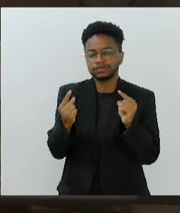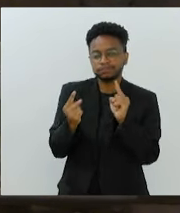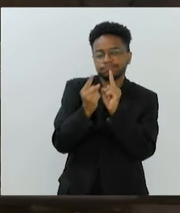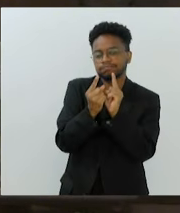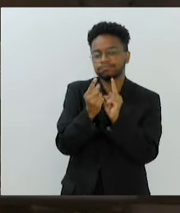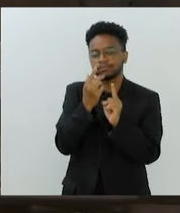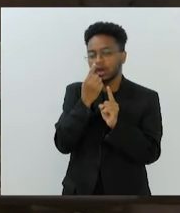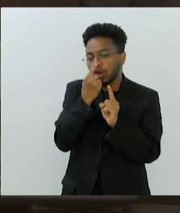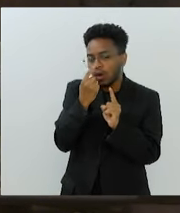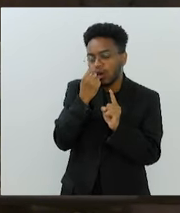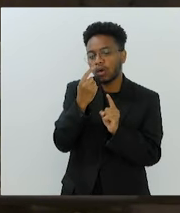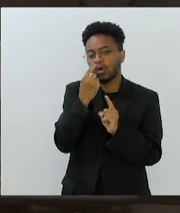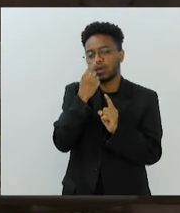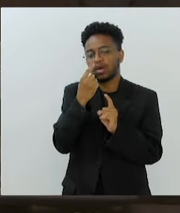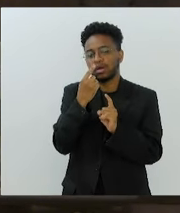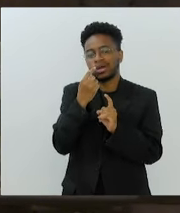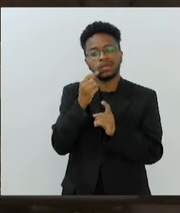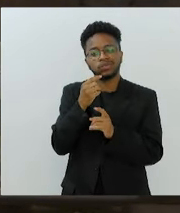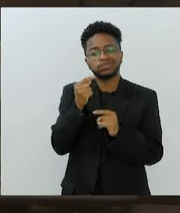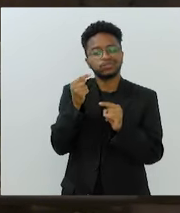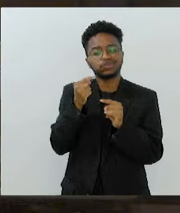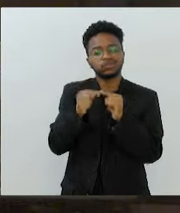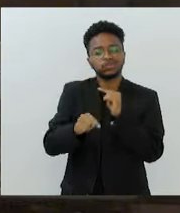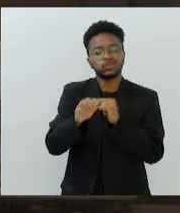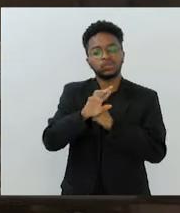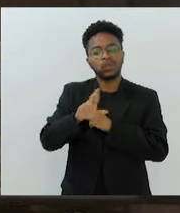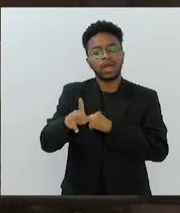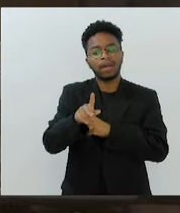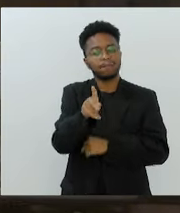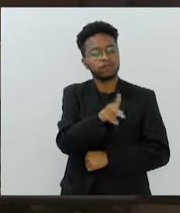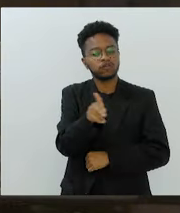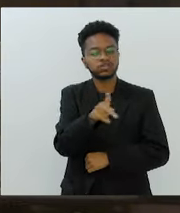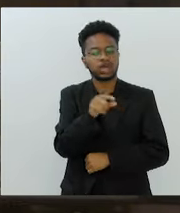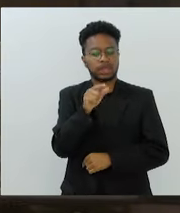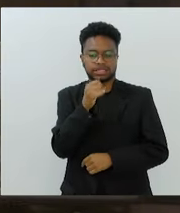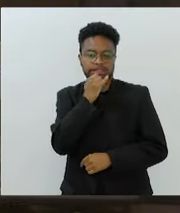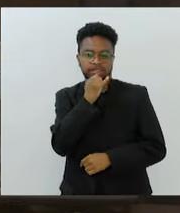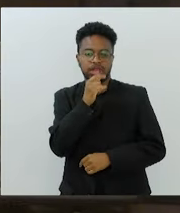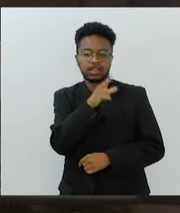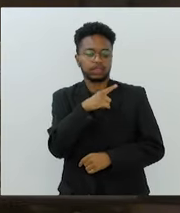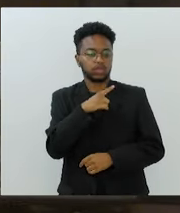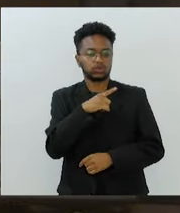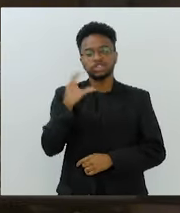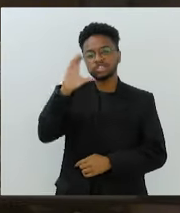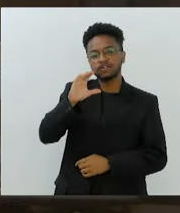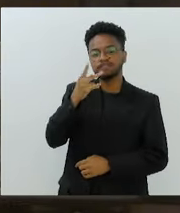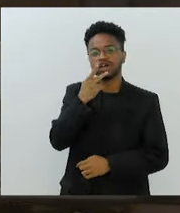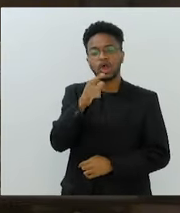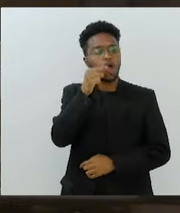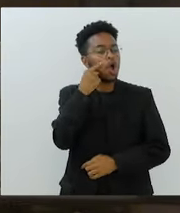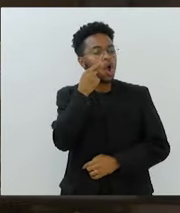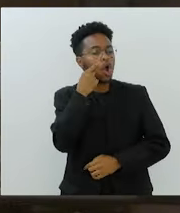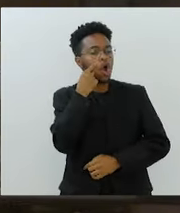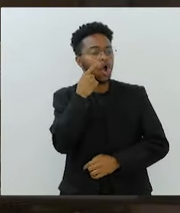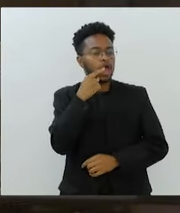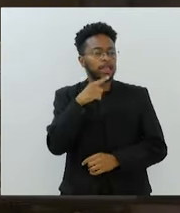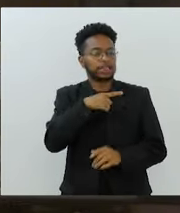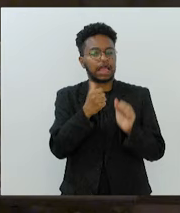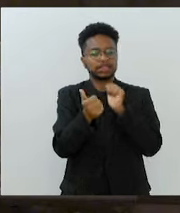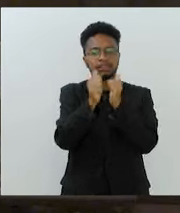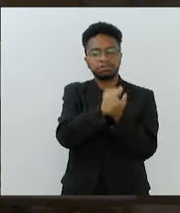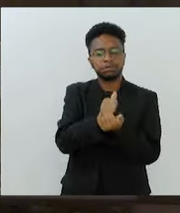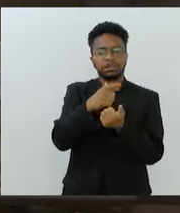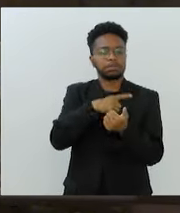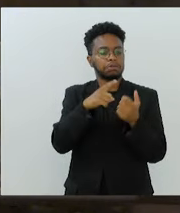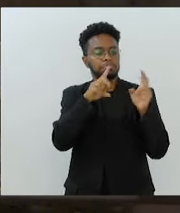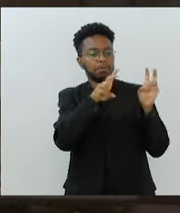isso que não é nada professoral, distante, chegar um cientista e dizer, olha, a mitigação, a adaptação,